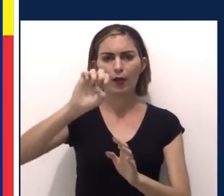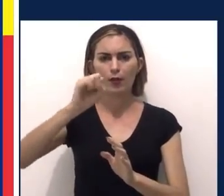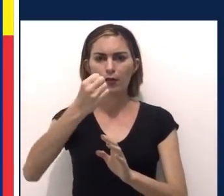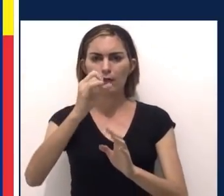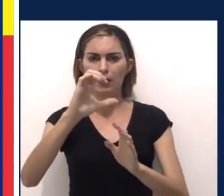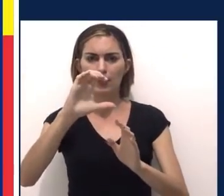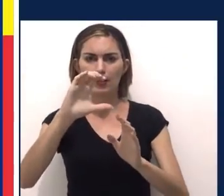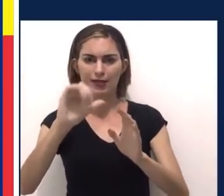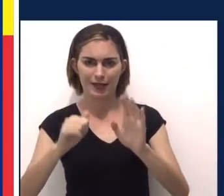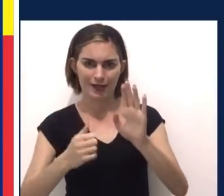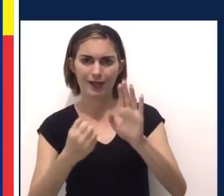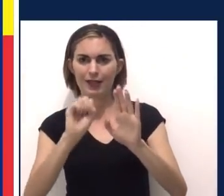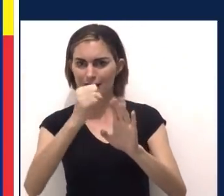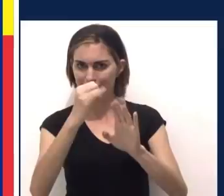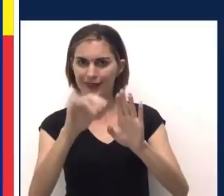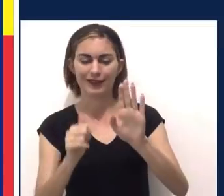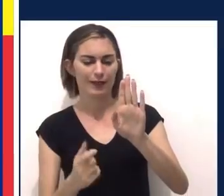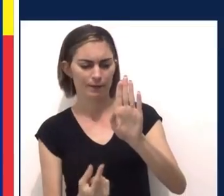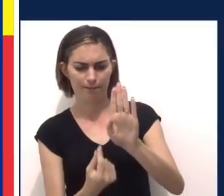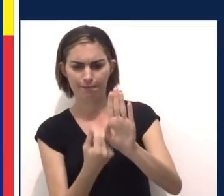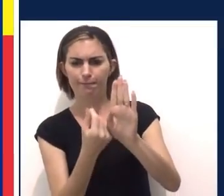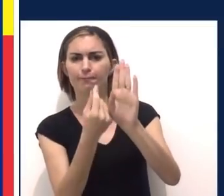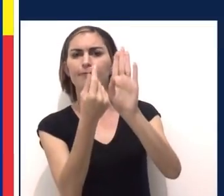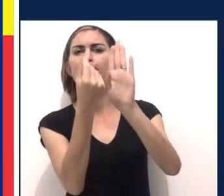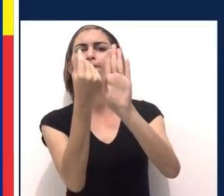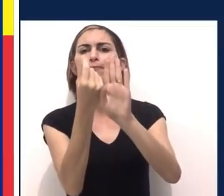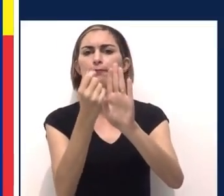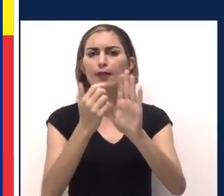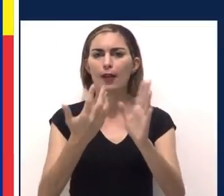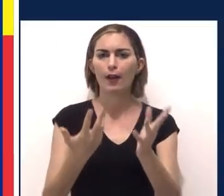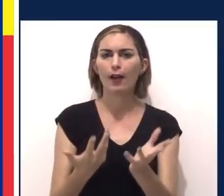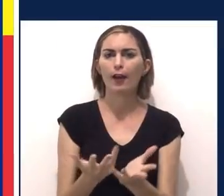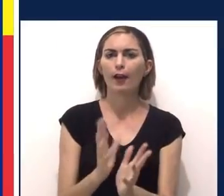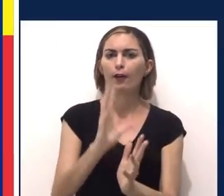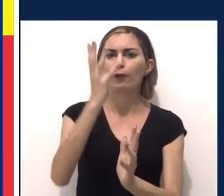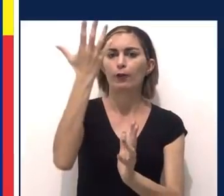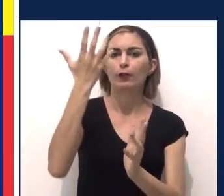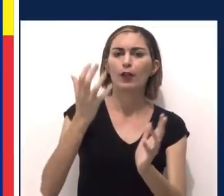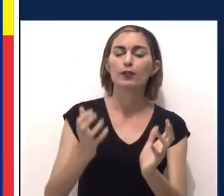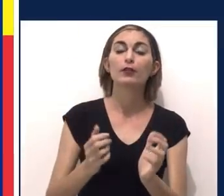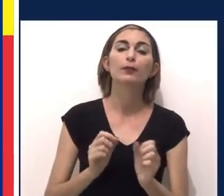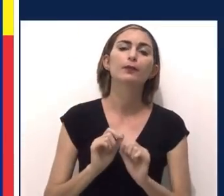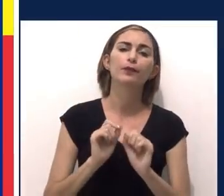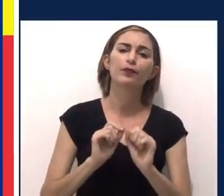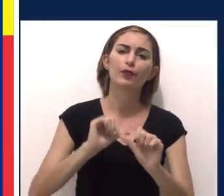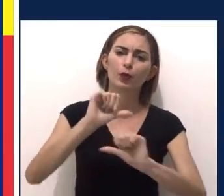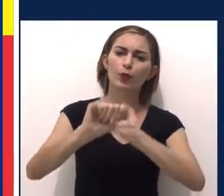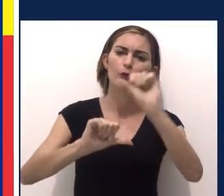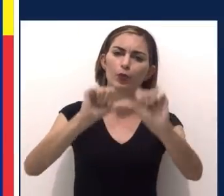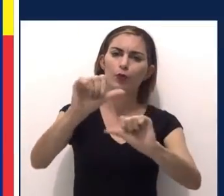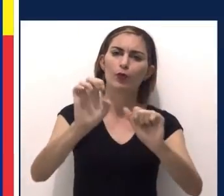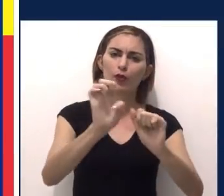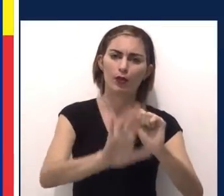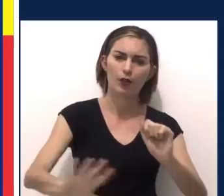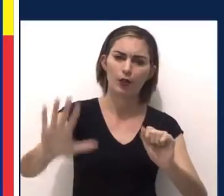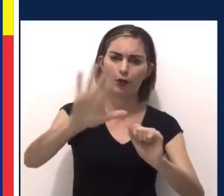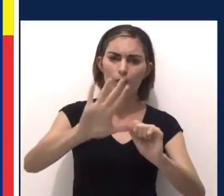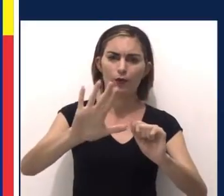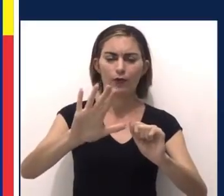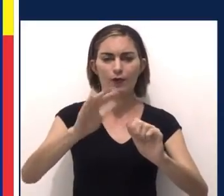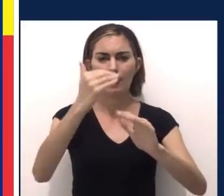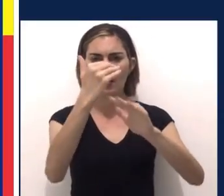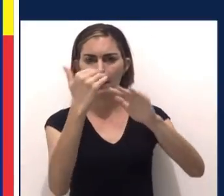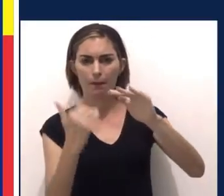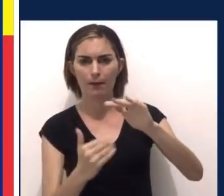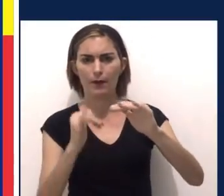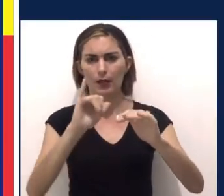série de outras transformações ocorridas na Europa, desde quando? Da Baixa